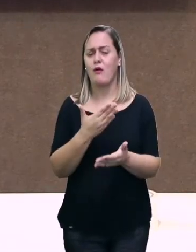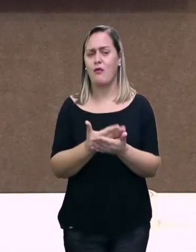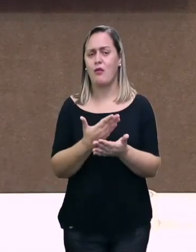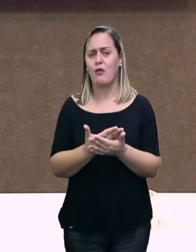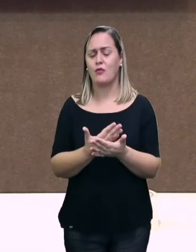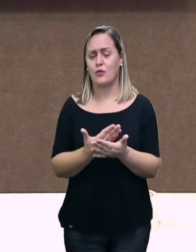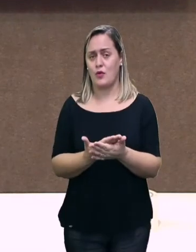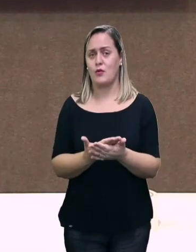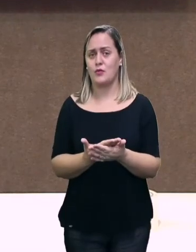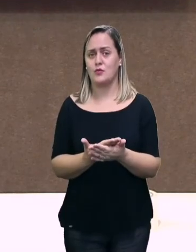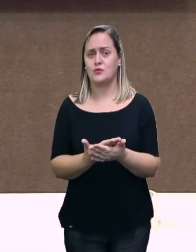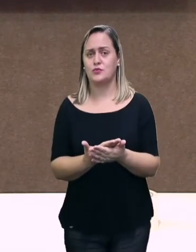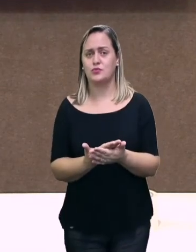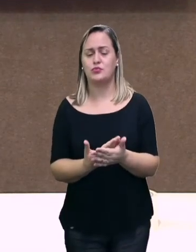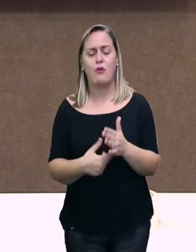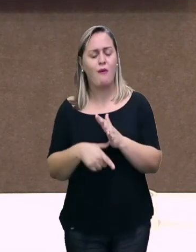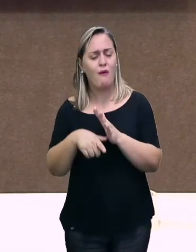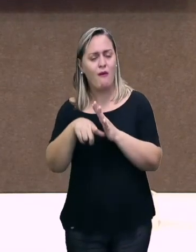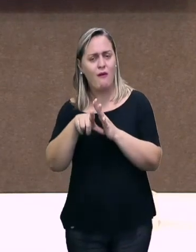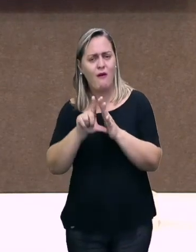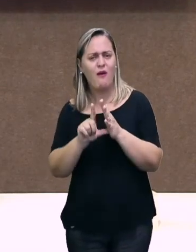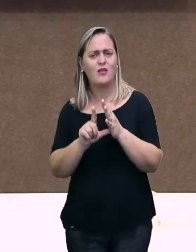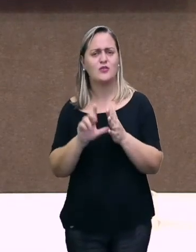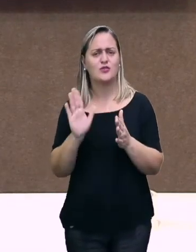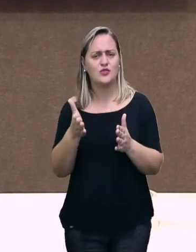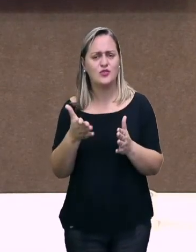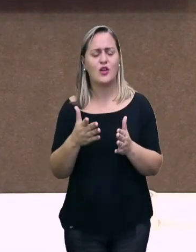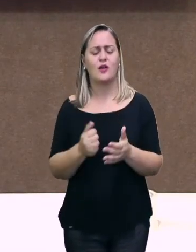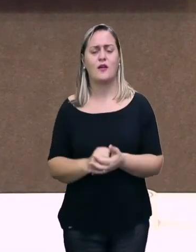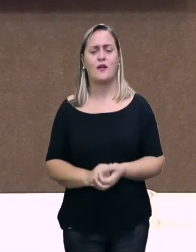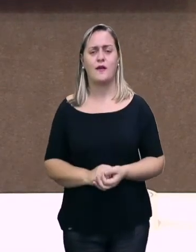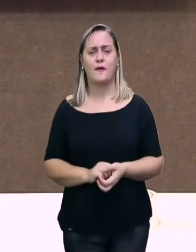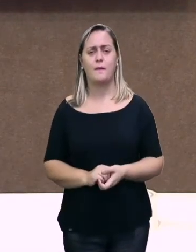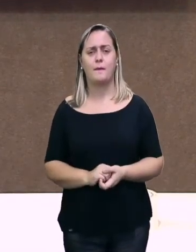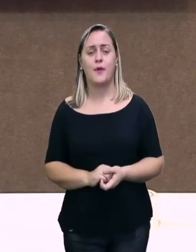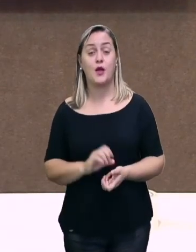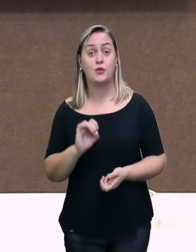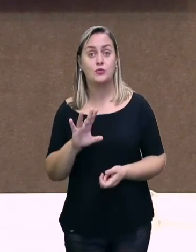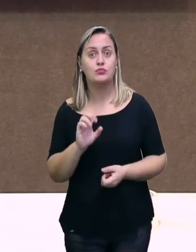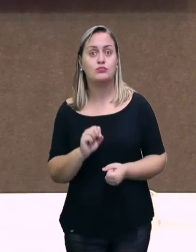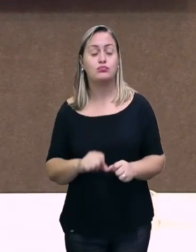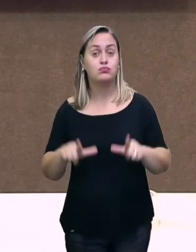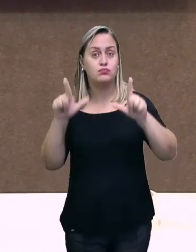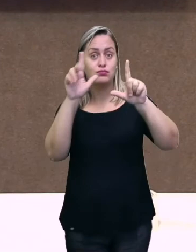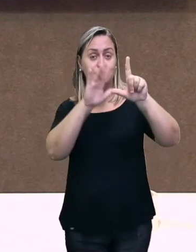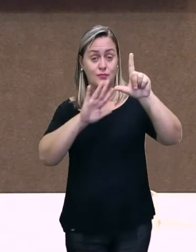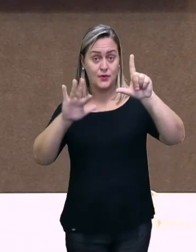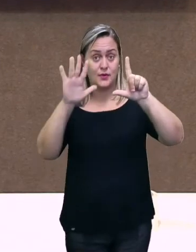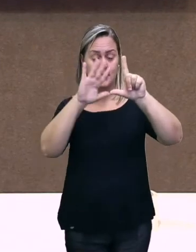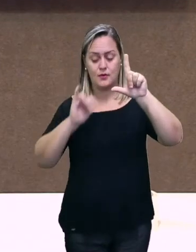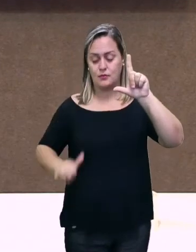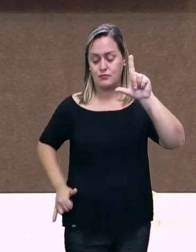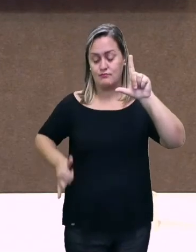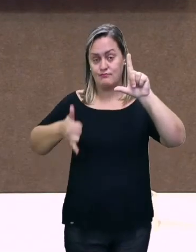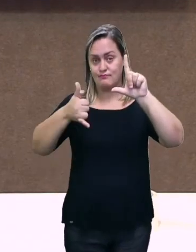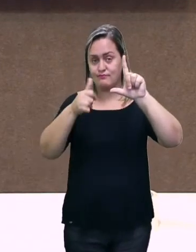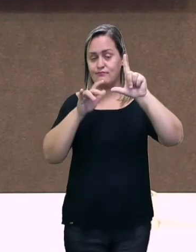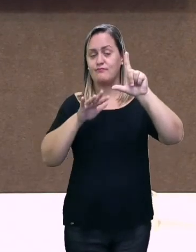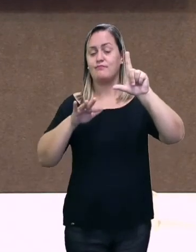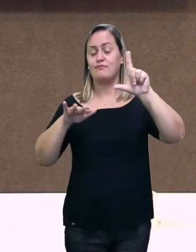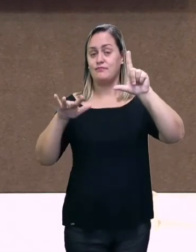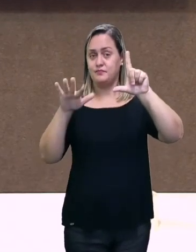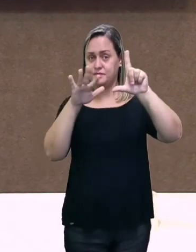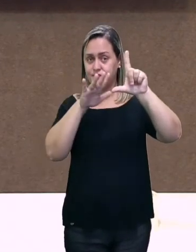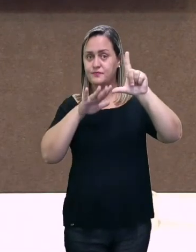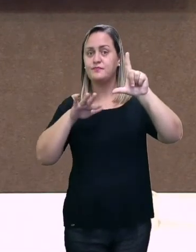você acessar nossas atividades na plataforma SMED GV. Aponte a câmera do seu celular na imagem que aparece